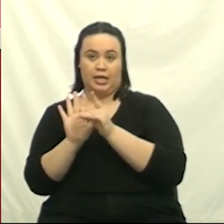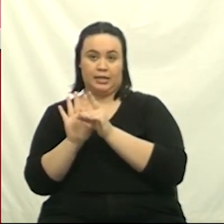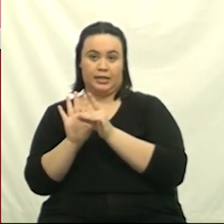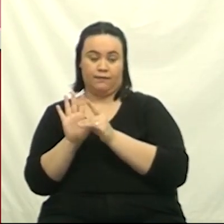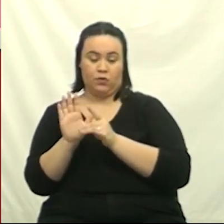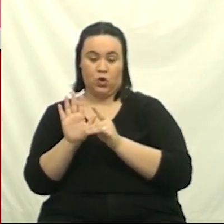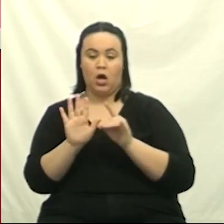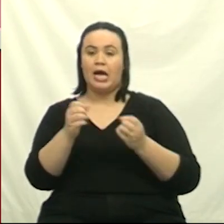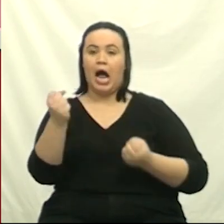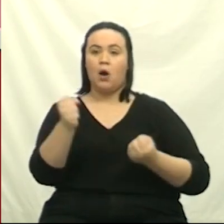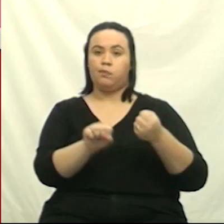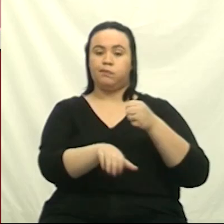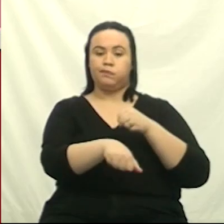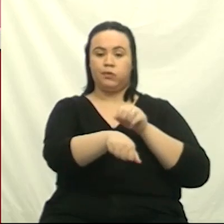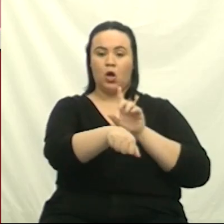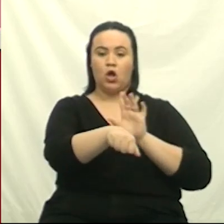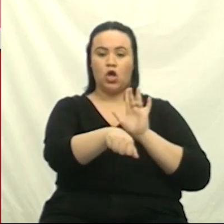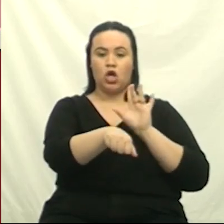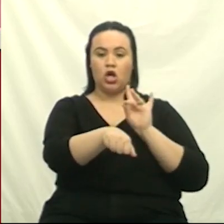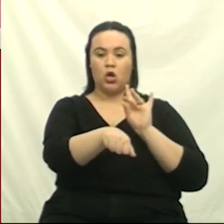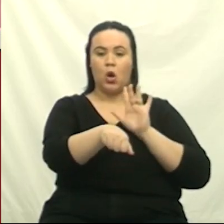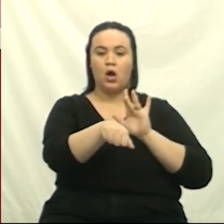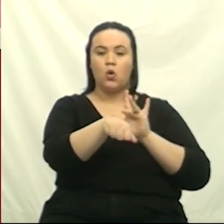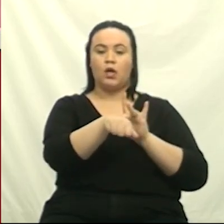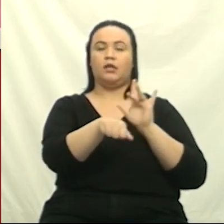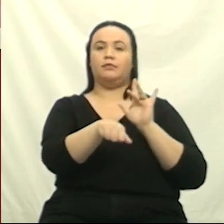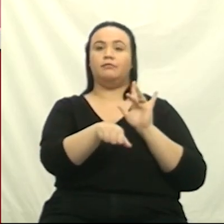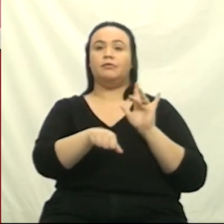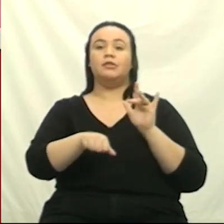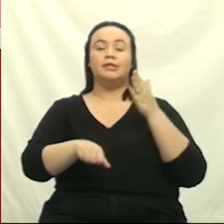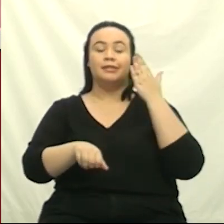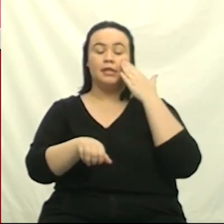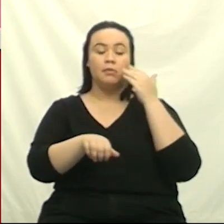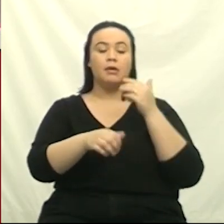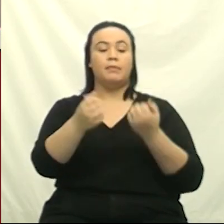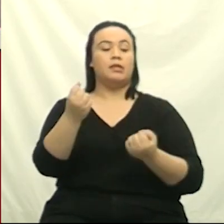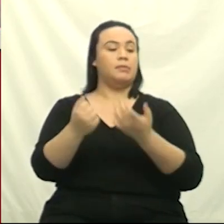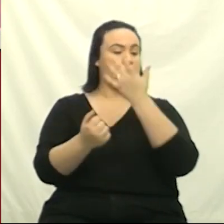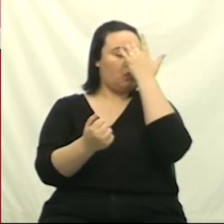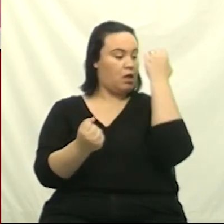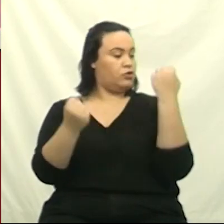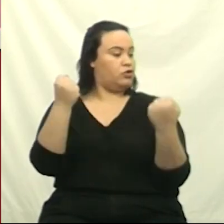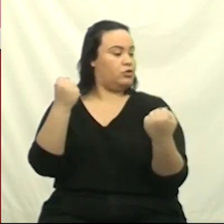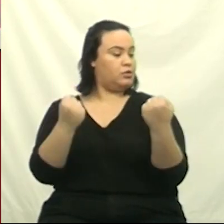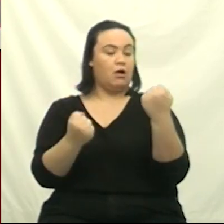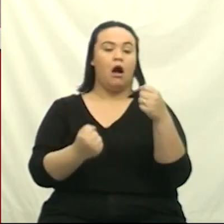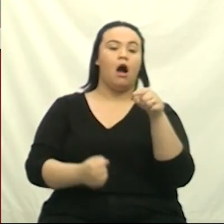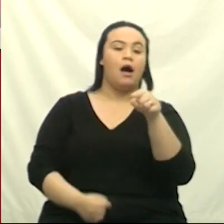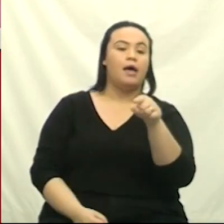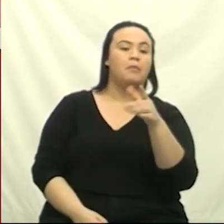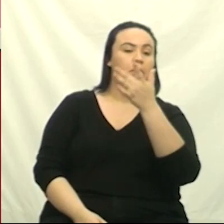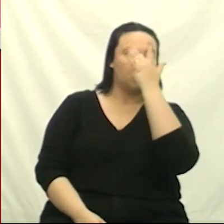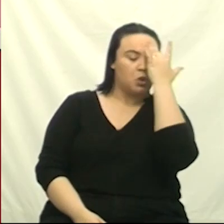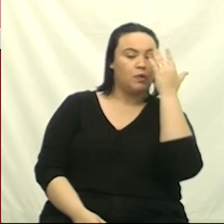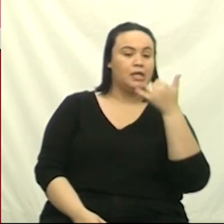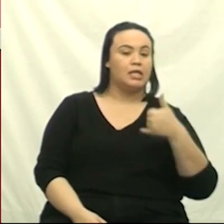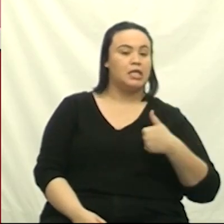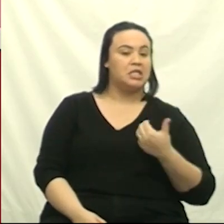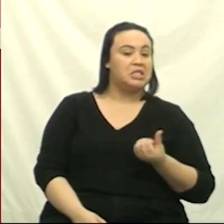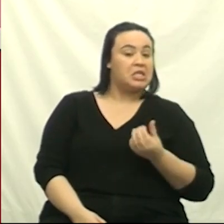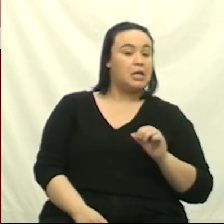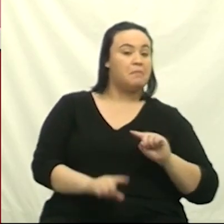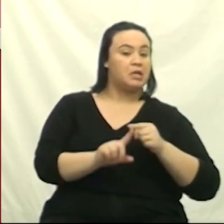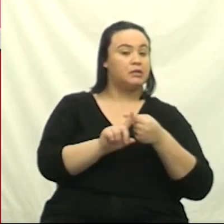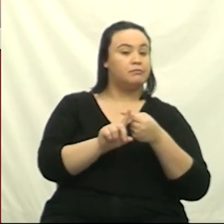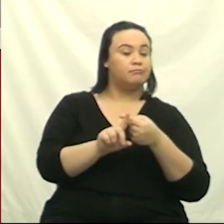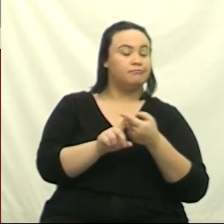de trás do carro para que o motorista que está vindo atrás saiba que aquele que está dirigindo o carro da frente é uma pessoa de acima de 60 anos